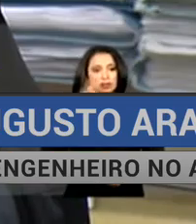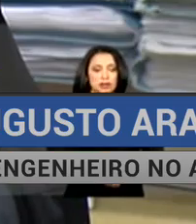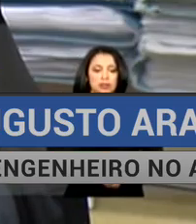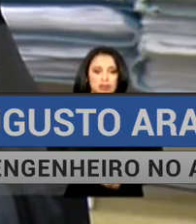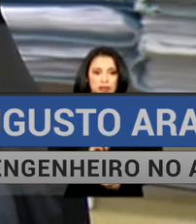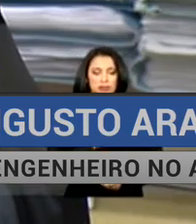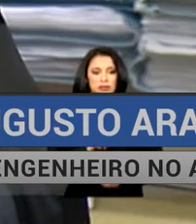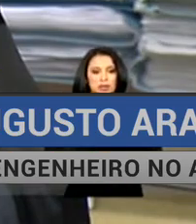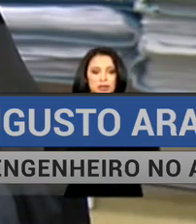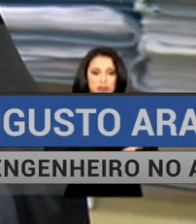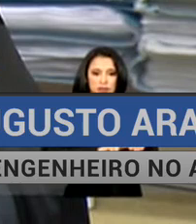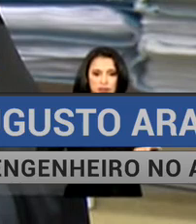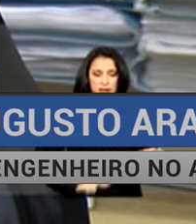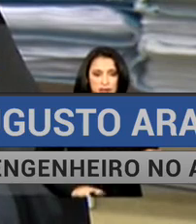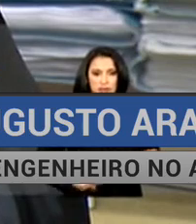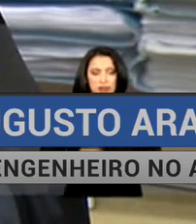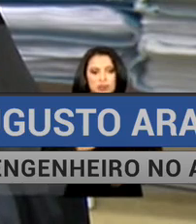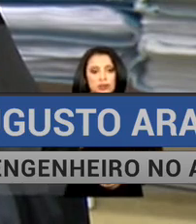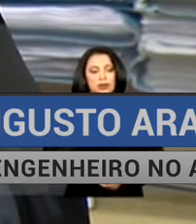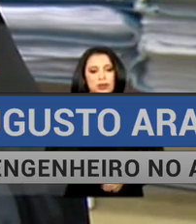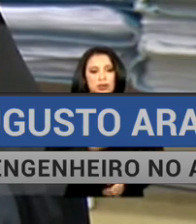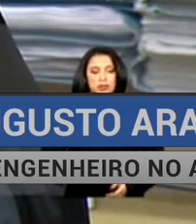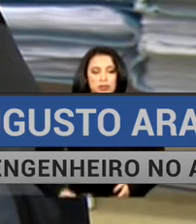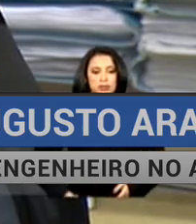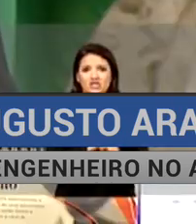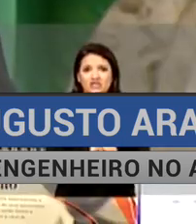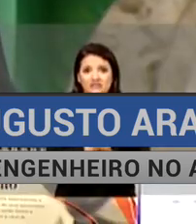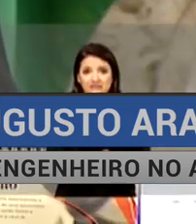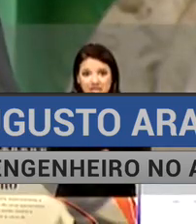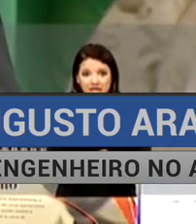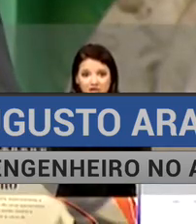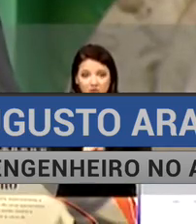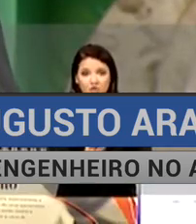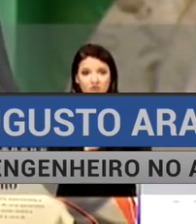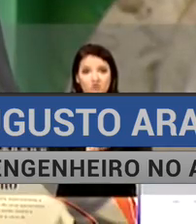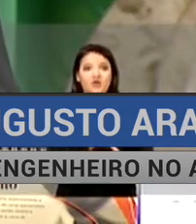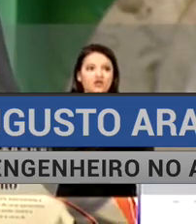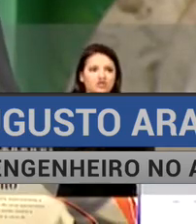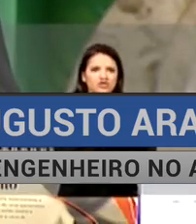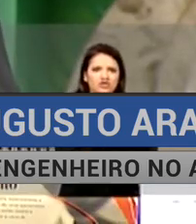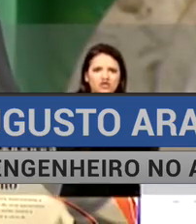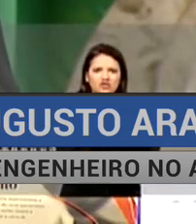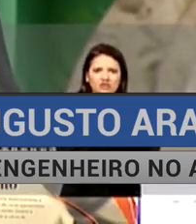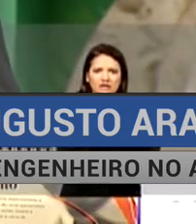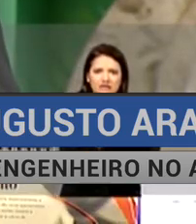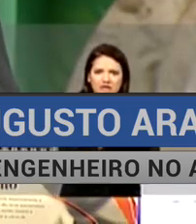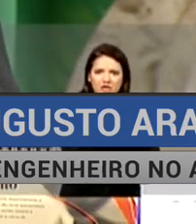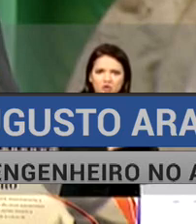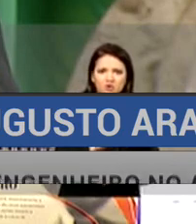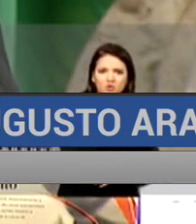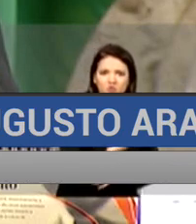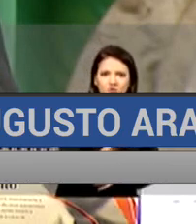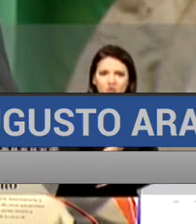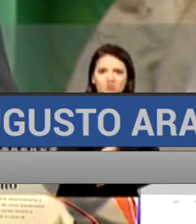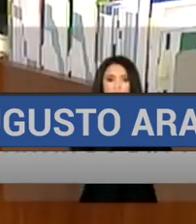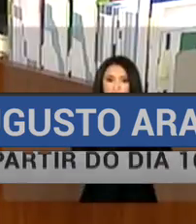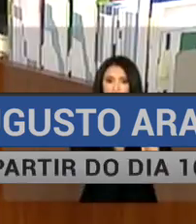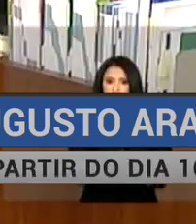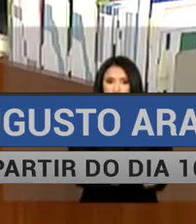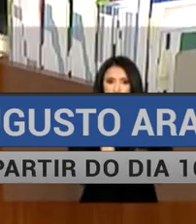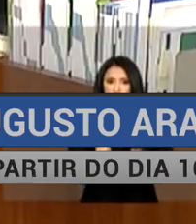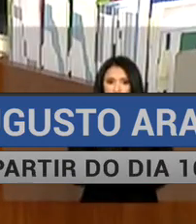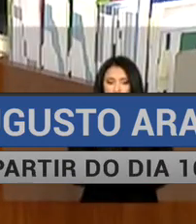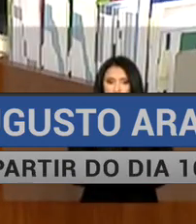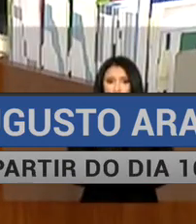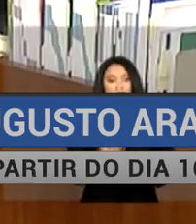stf para matar o ministro gilmar mendes e se suicidar do outro lado augusto aras respondeu a um discurso recente